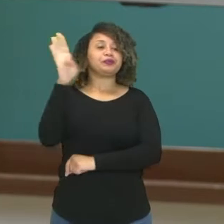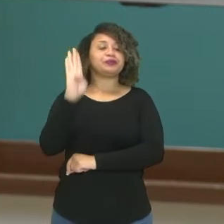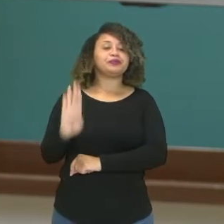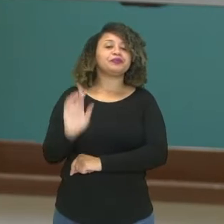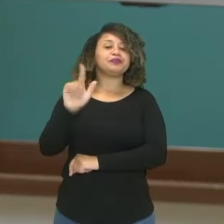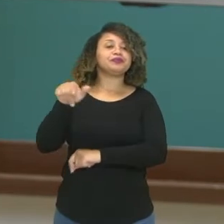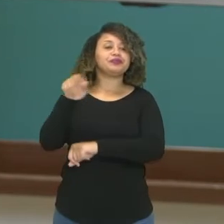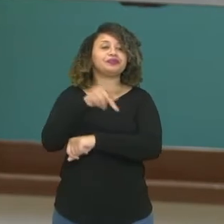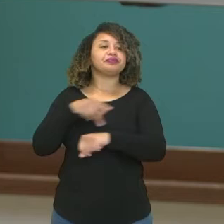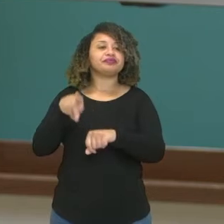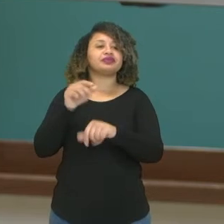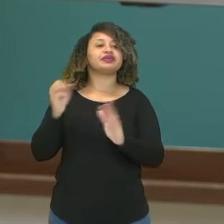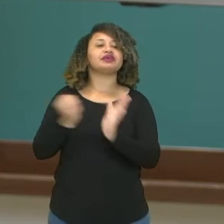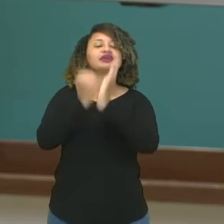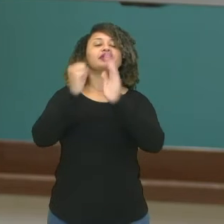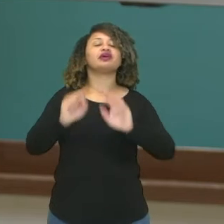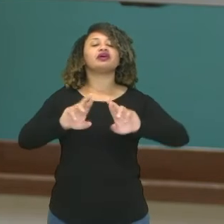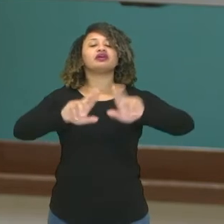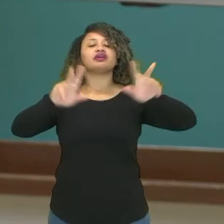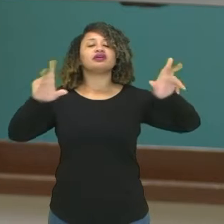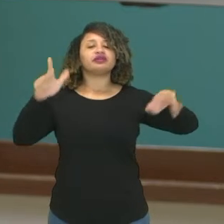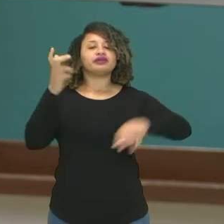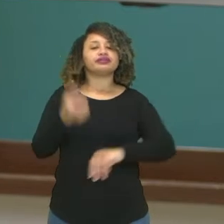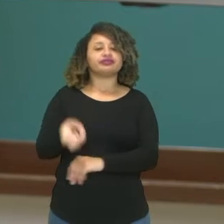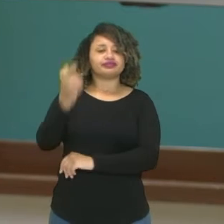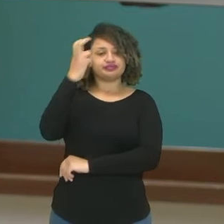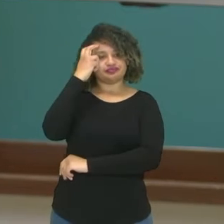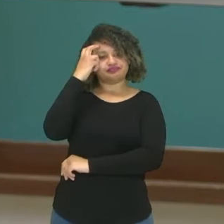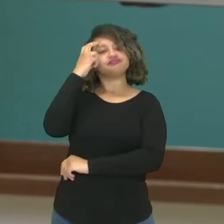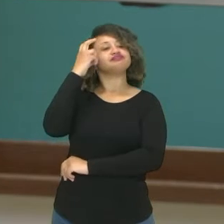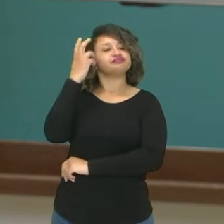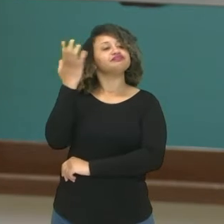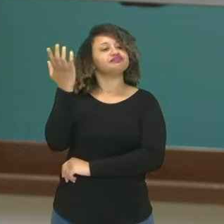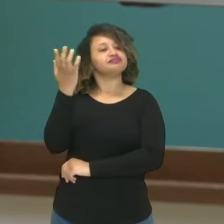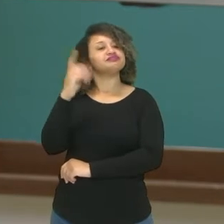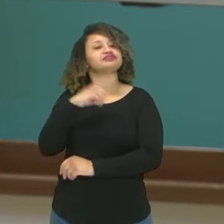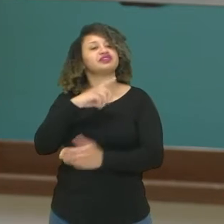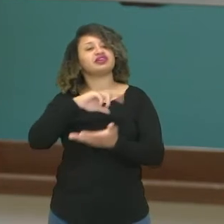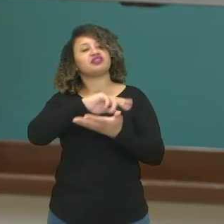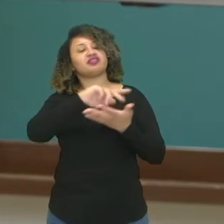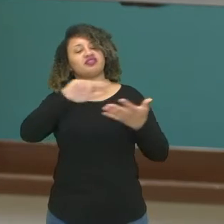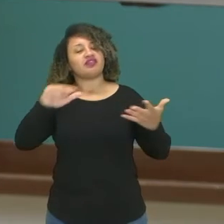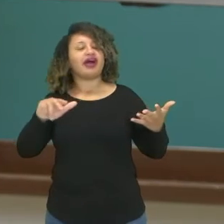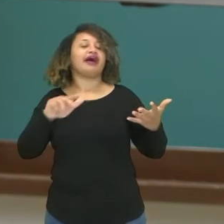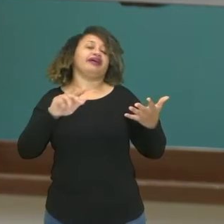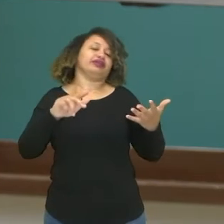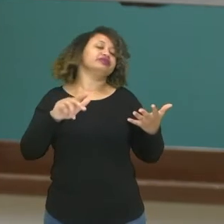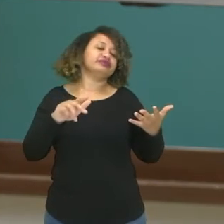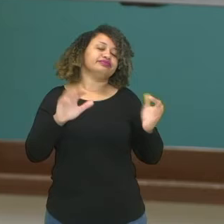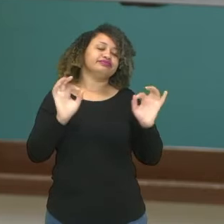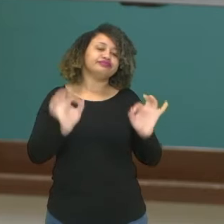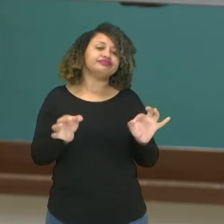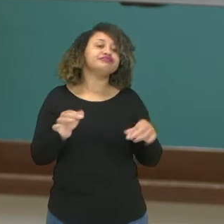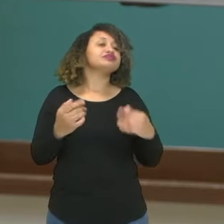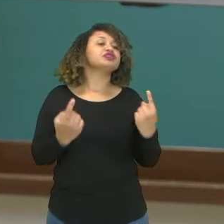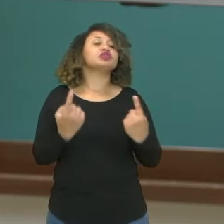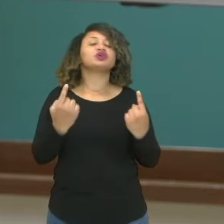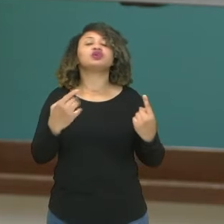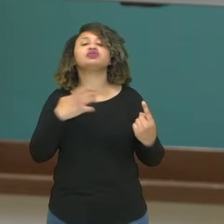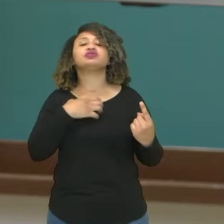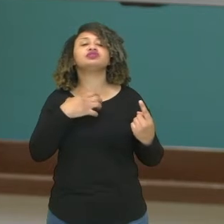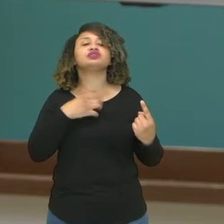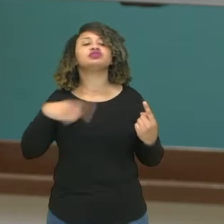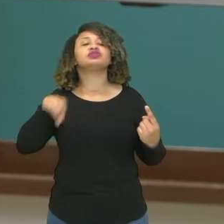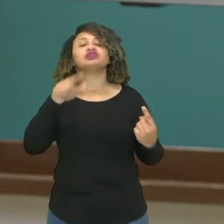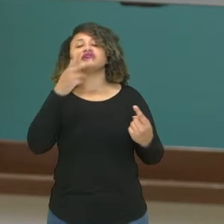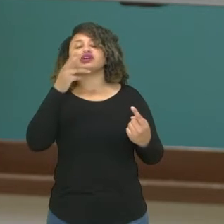é um país marcado pela diversidade cultural, ó, várias diversidades. De que modo você acha